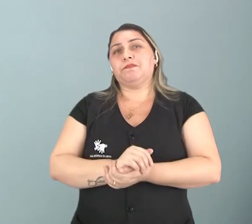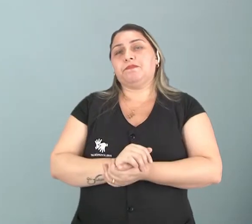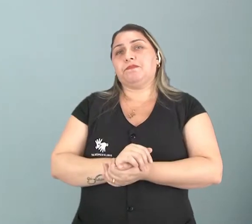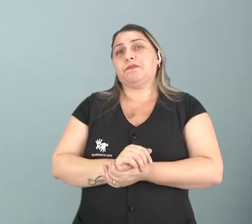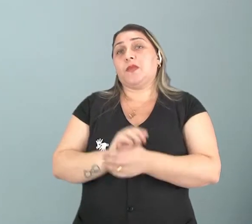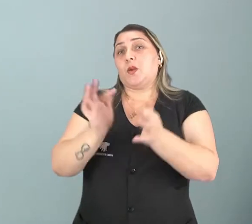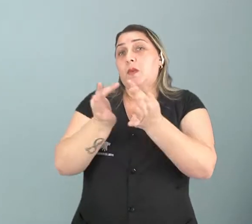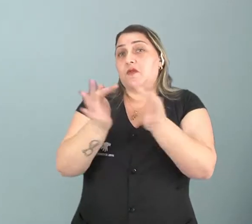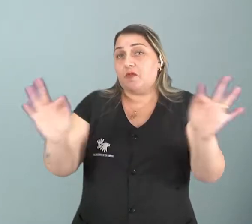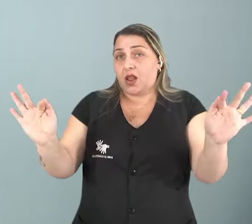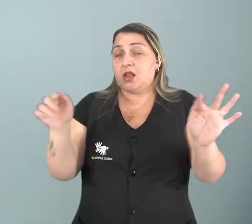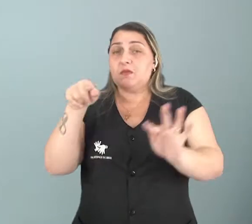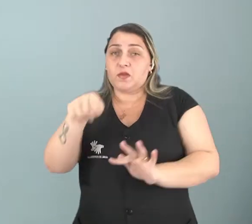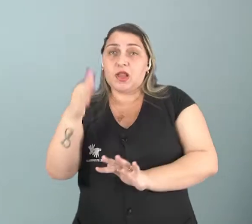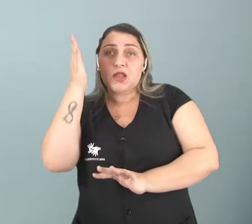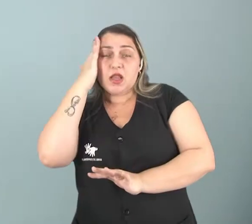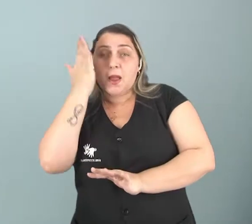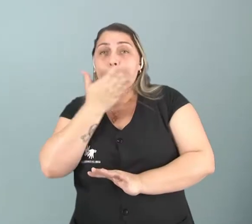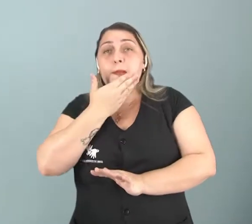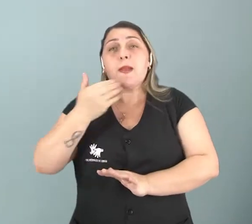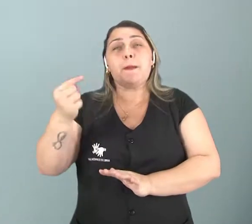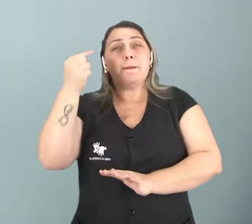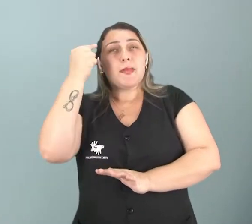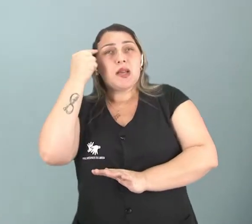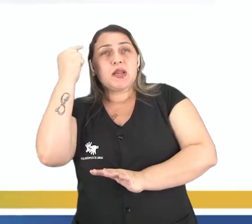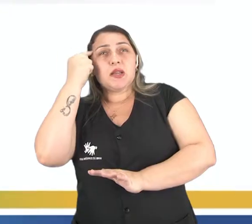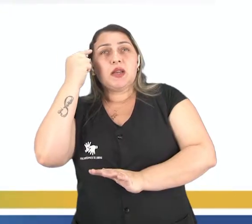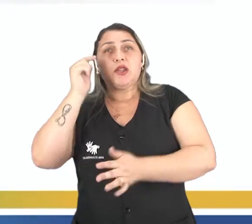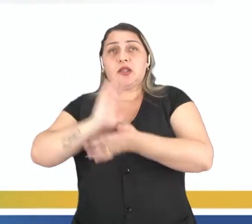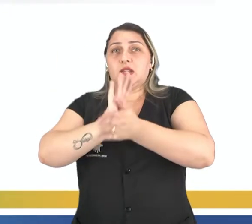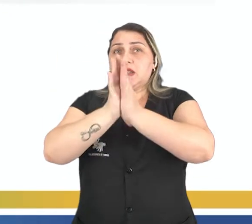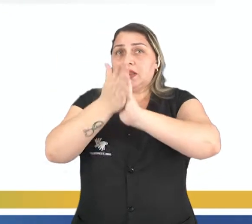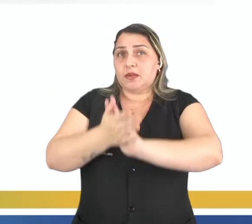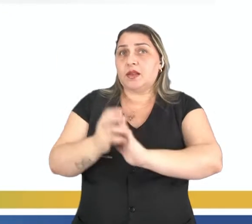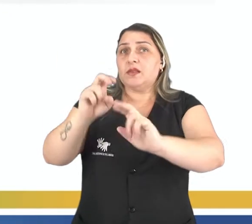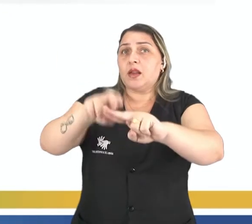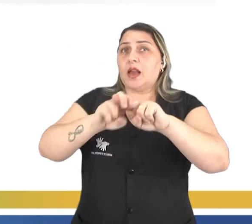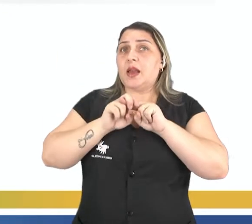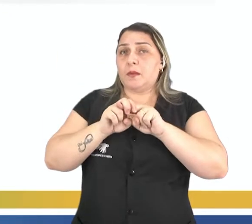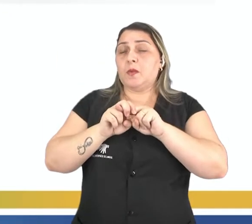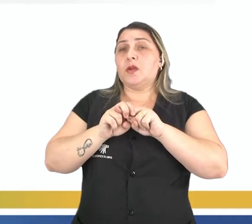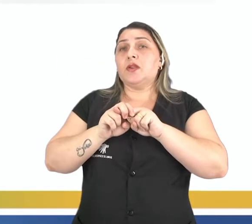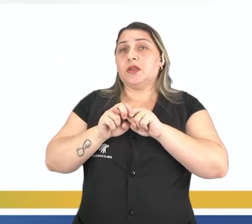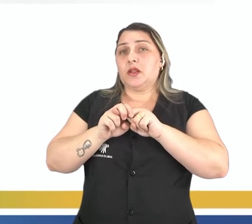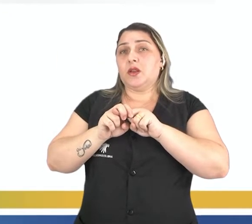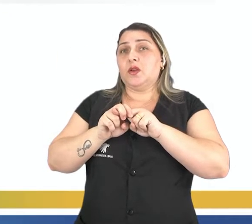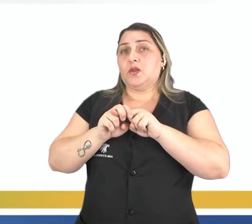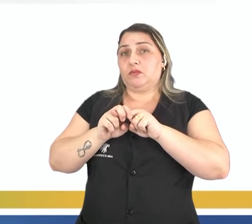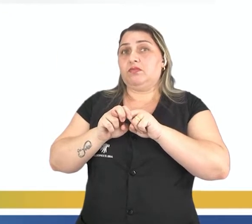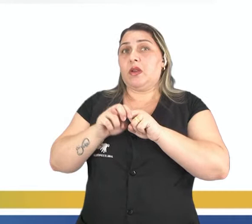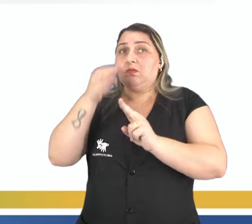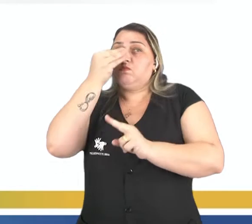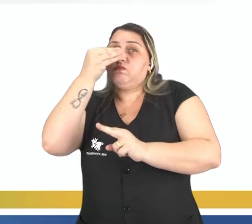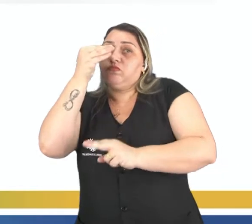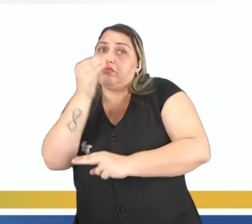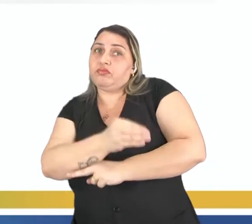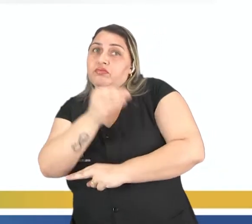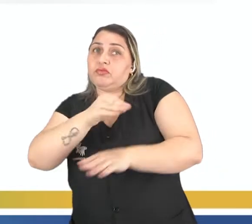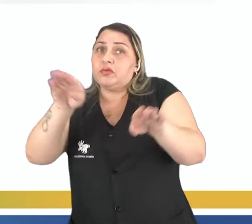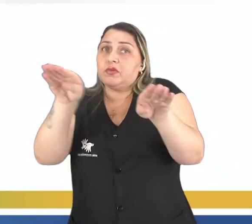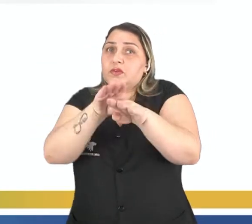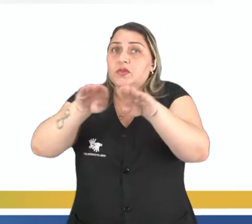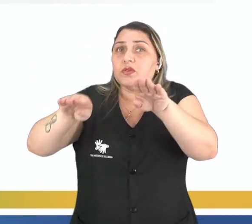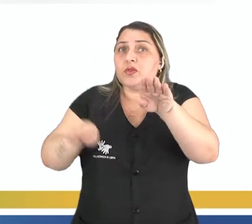Uma frase de efeito para vocês e que vocês podem refletir é essa. Discriminação é, portanto, tratar os outros